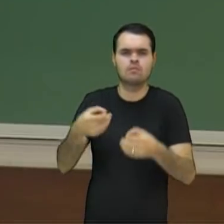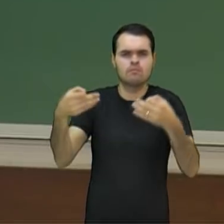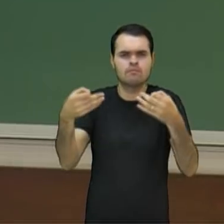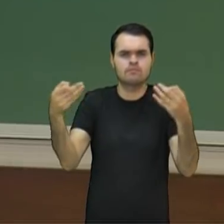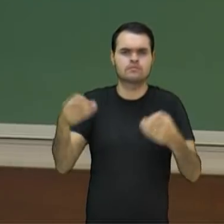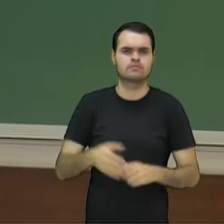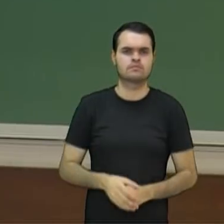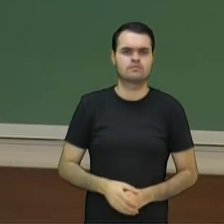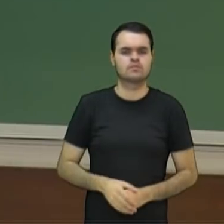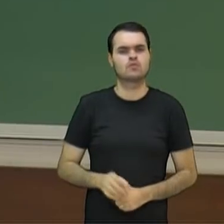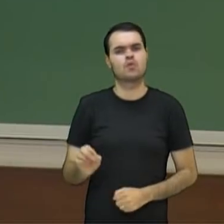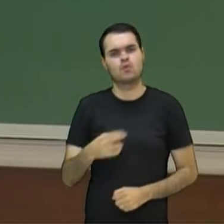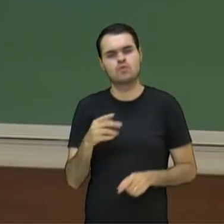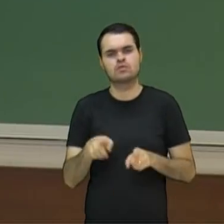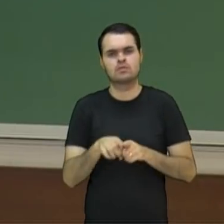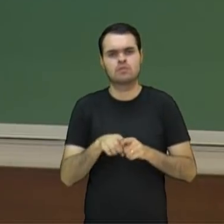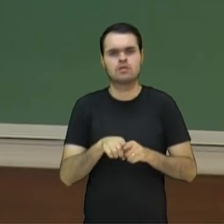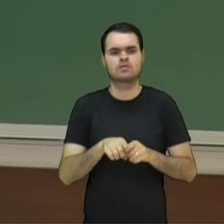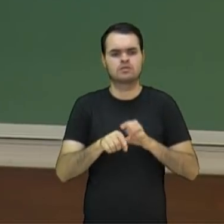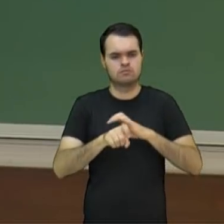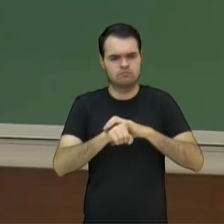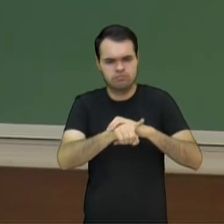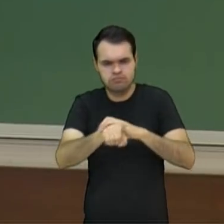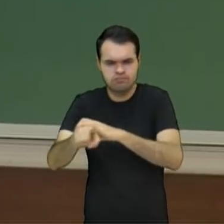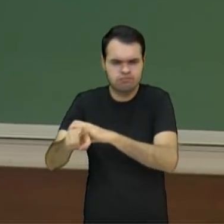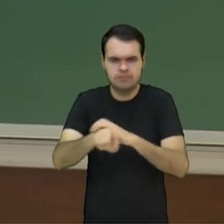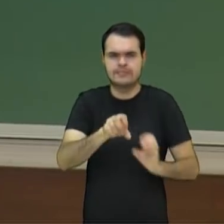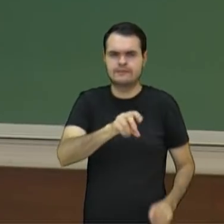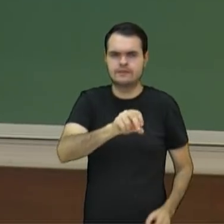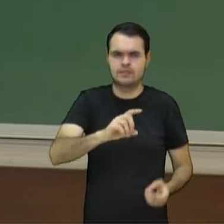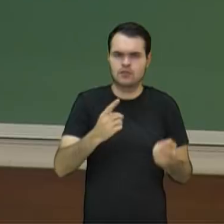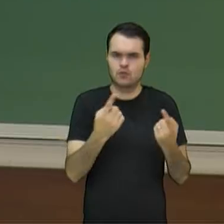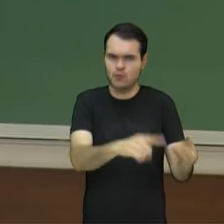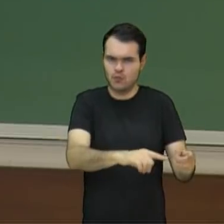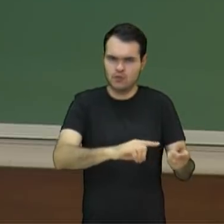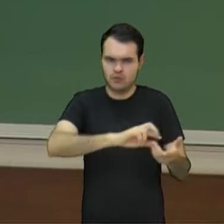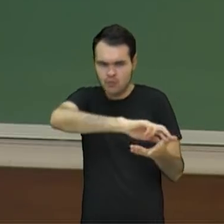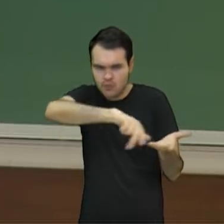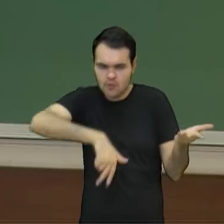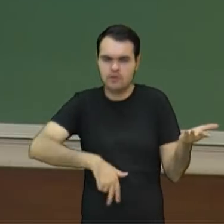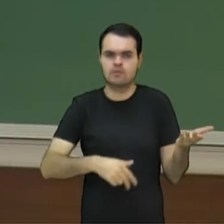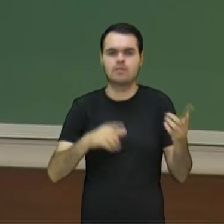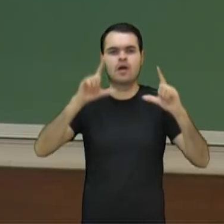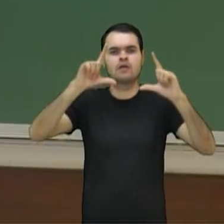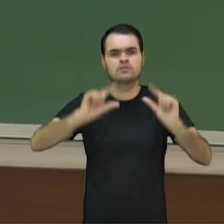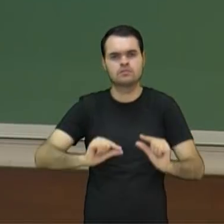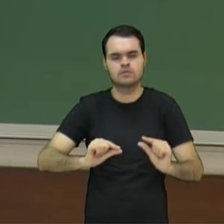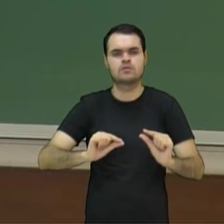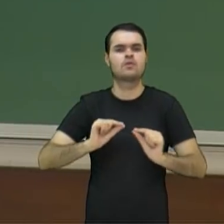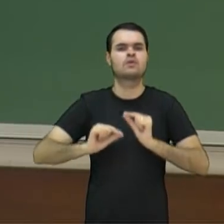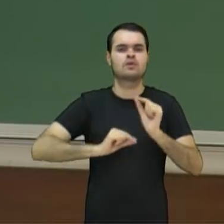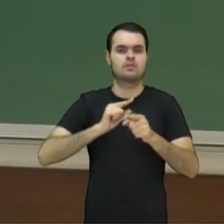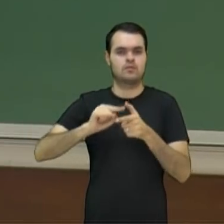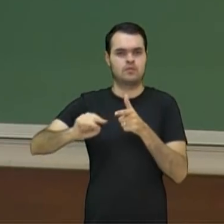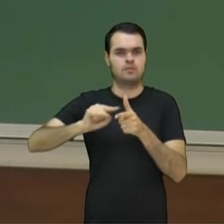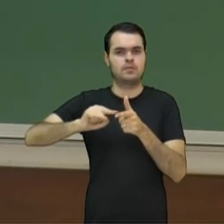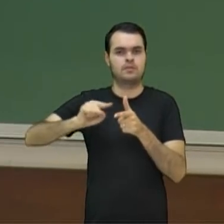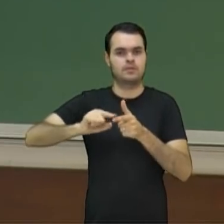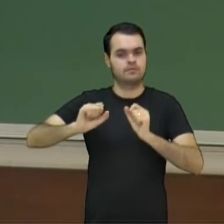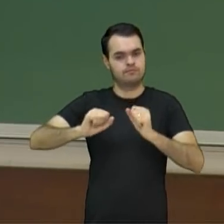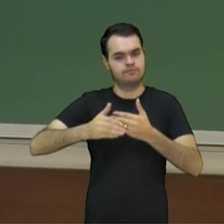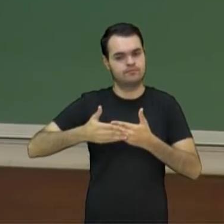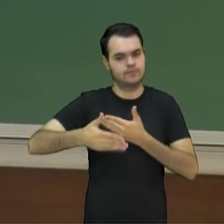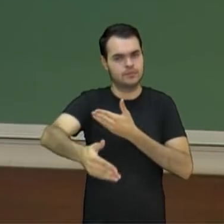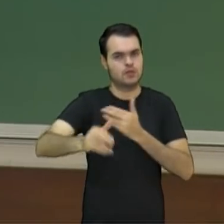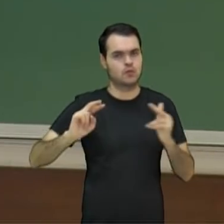também agrotóxicos que são aplicados na plantação para diminuir os problemas que podem ser gerados